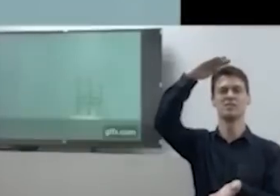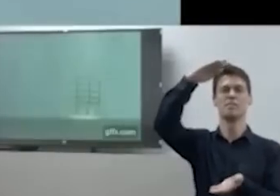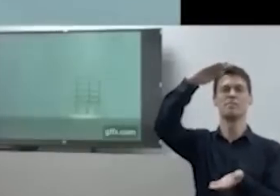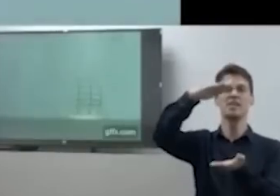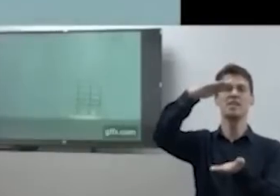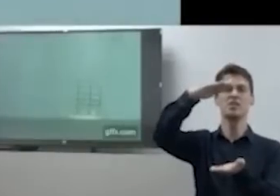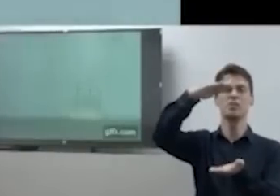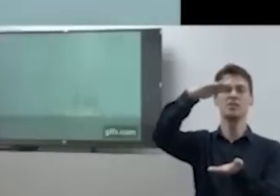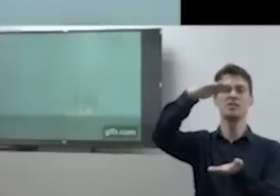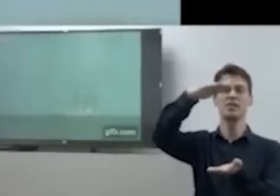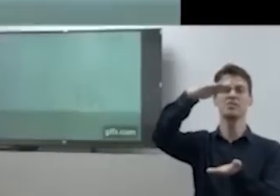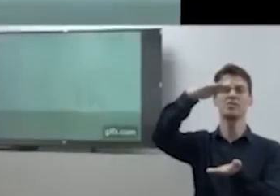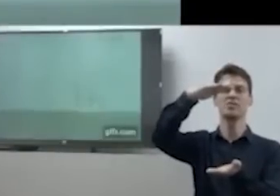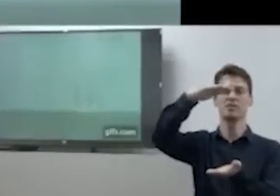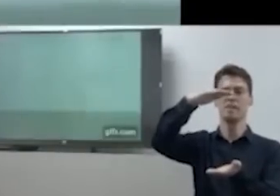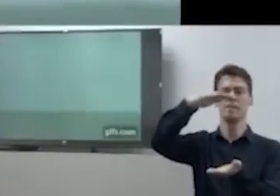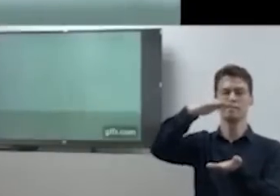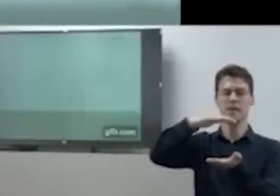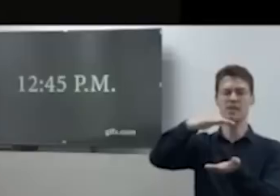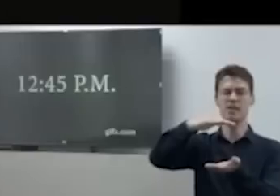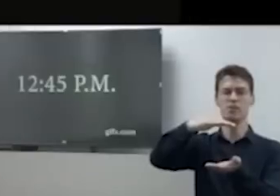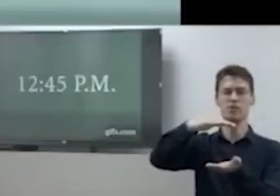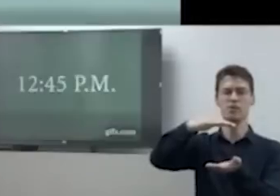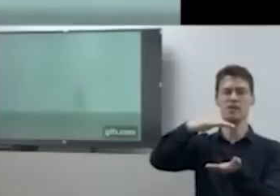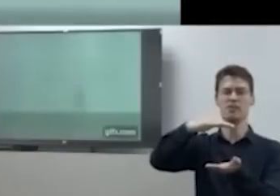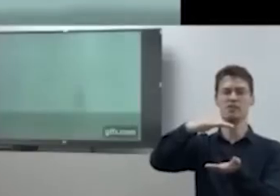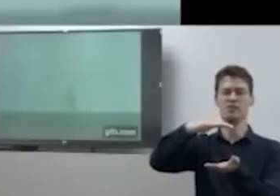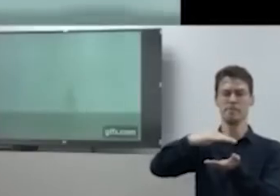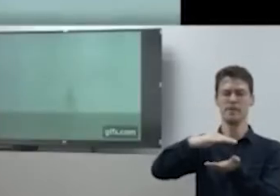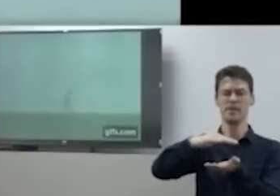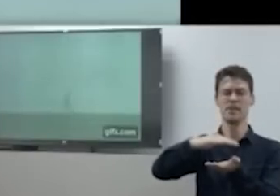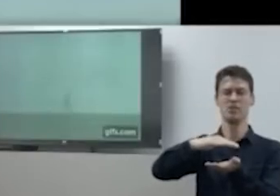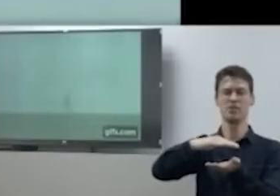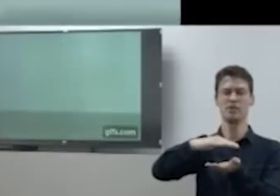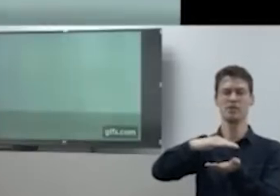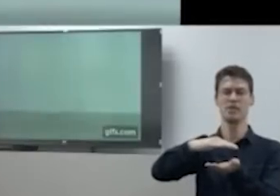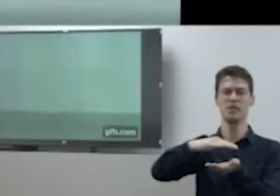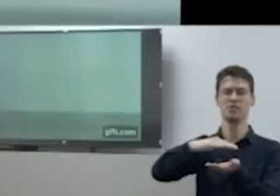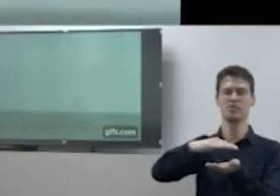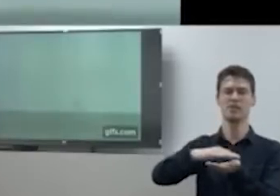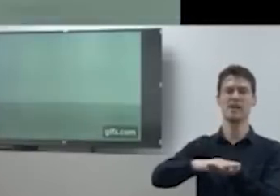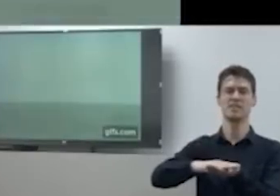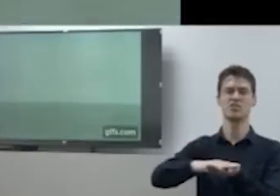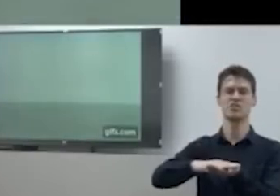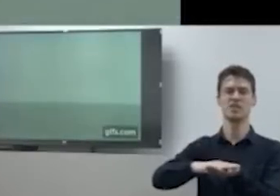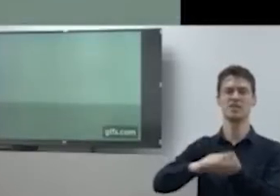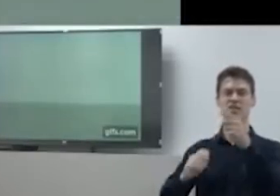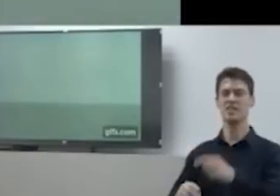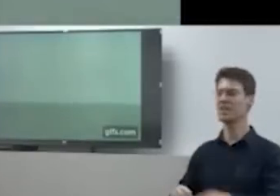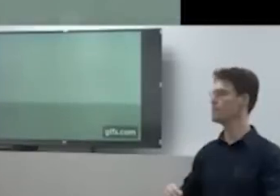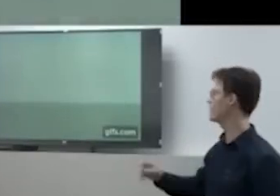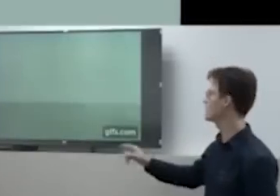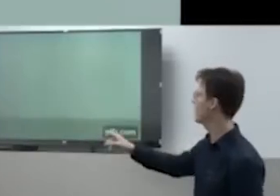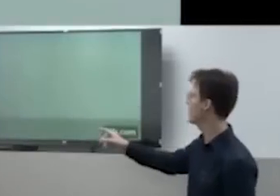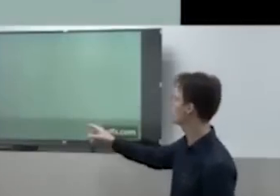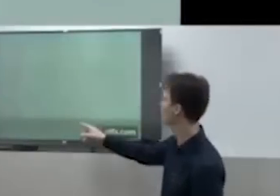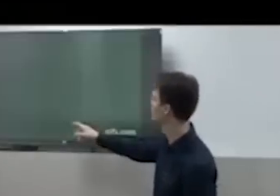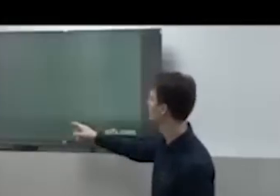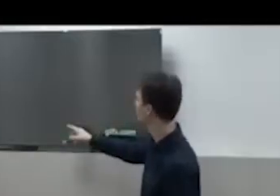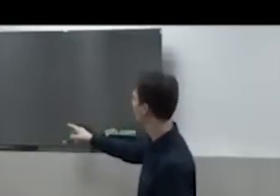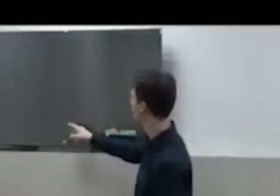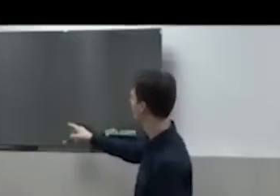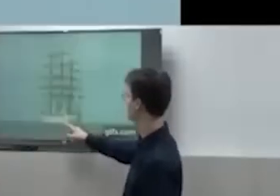grandão, pequenininho por inteiro, pequenininho por inteiro, pequenininho por inteiro, até sumir. Você reparou